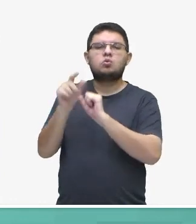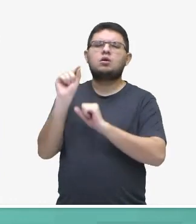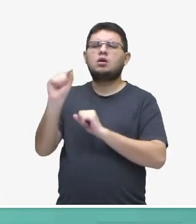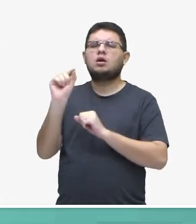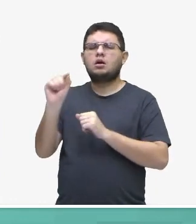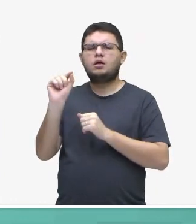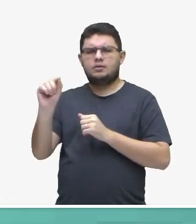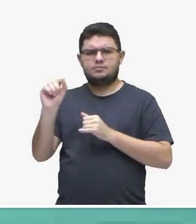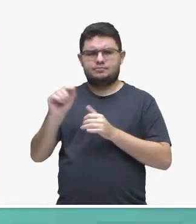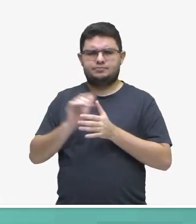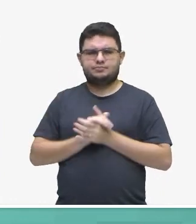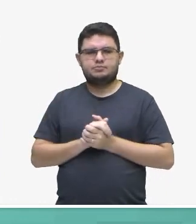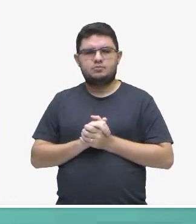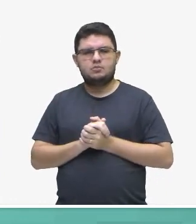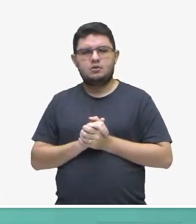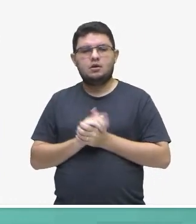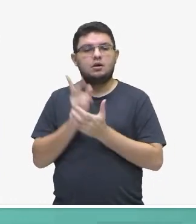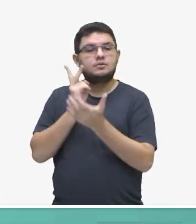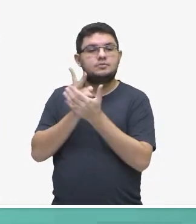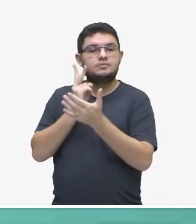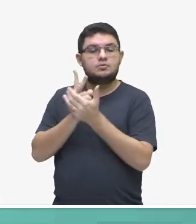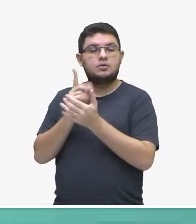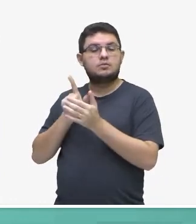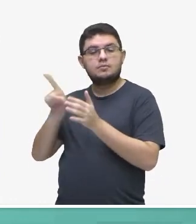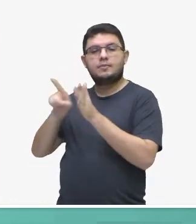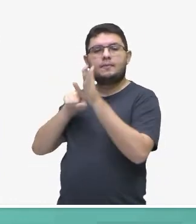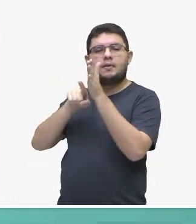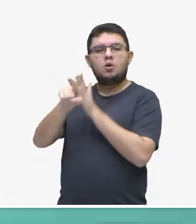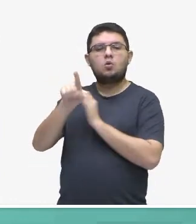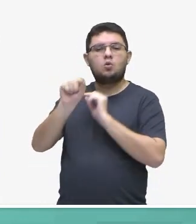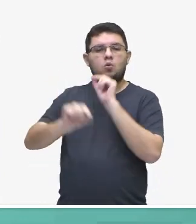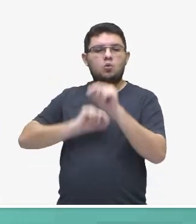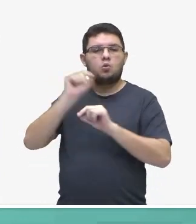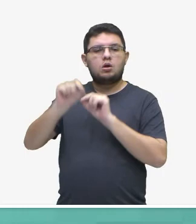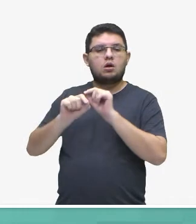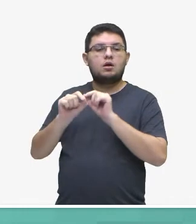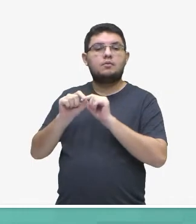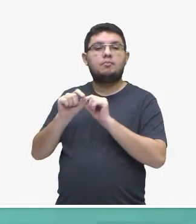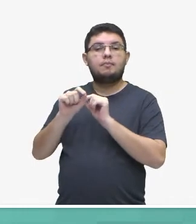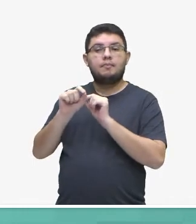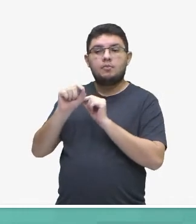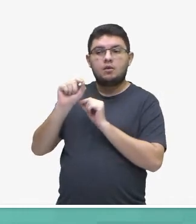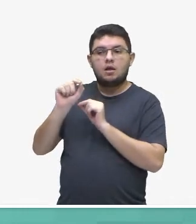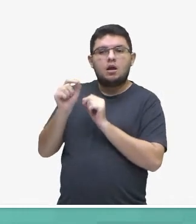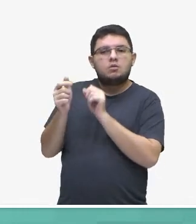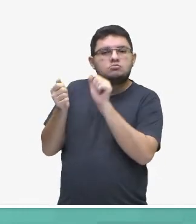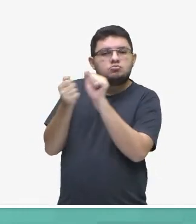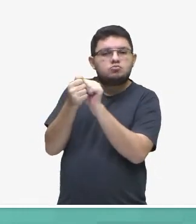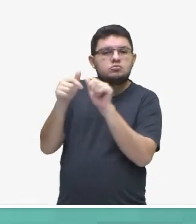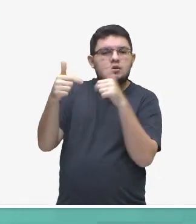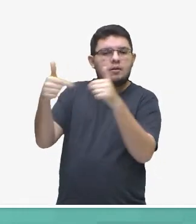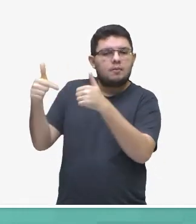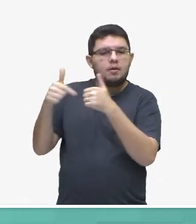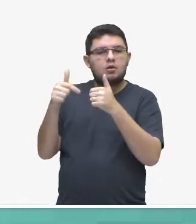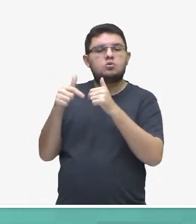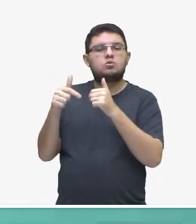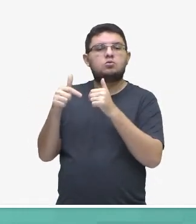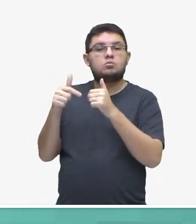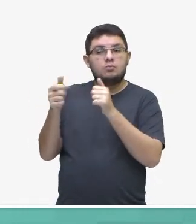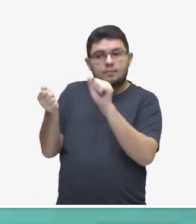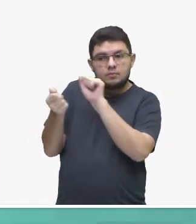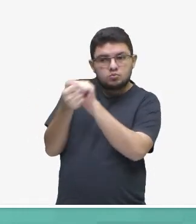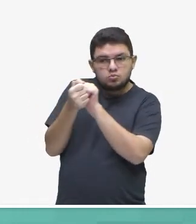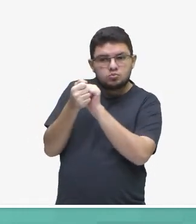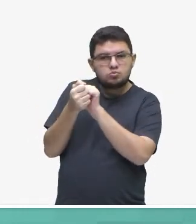ter, sempre que eu quero saber com quem alguém trabalha, eu vou utilizar o who no começo e termino com a palavra with. Elas sempre andam